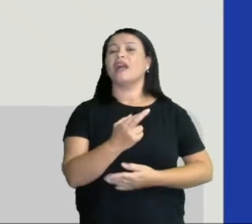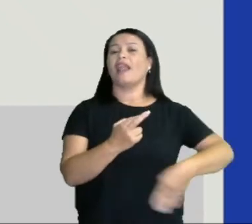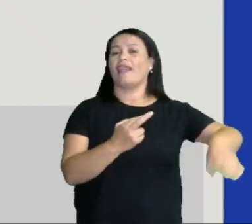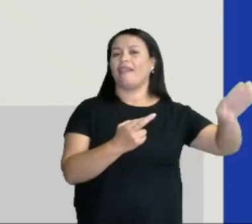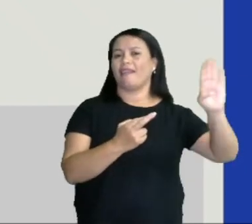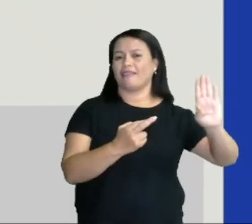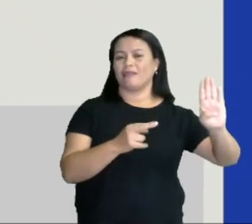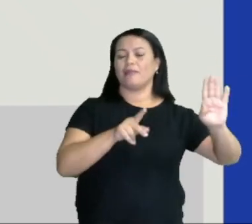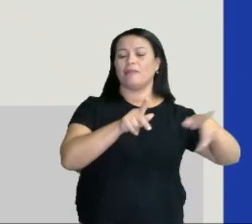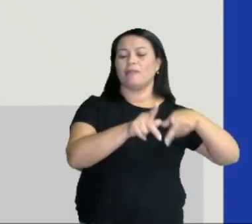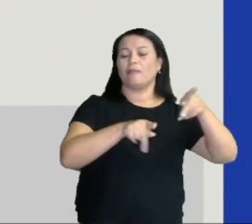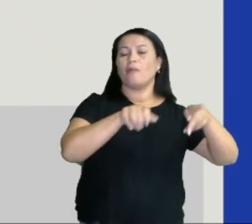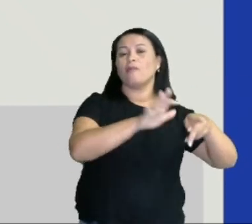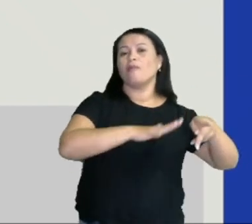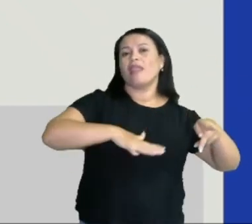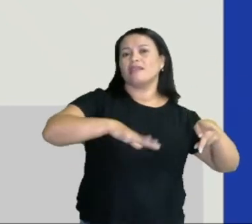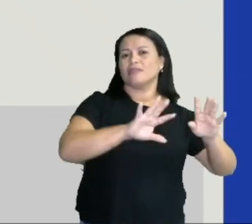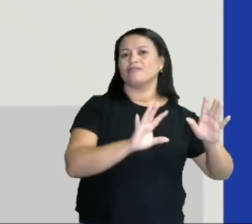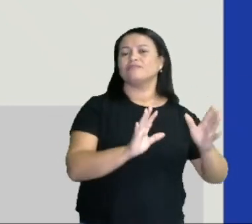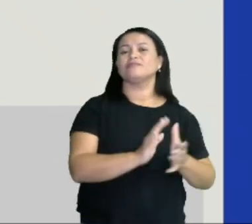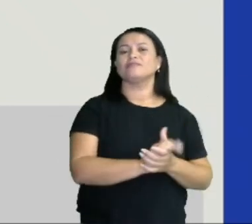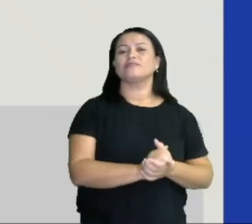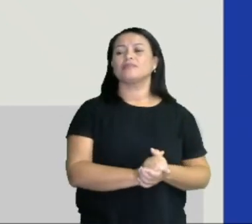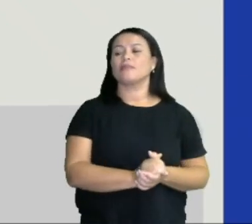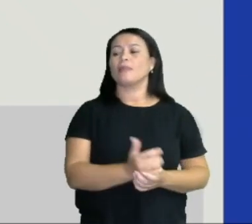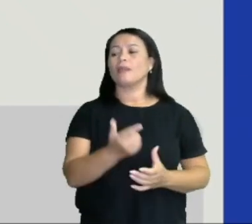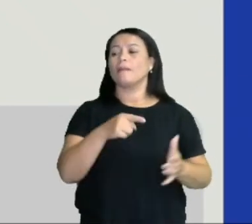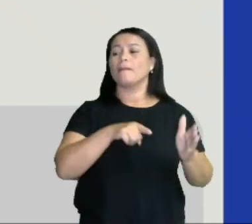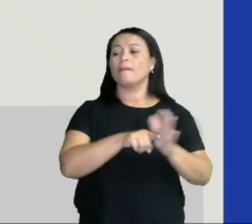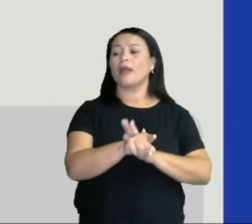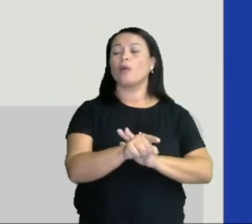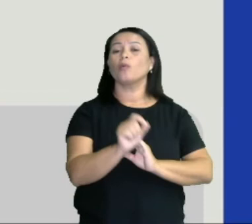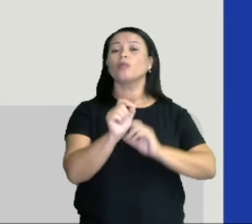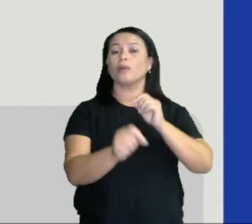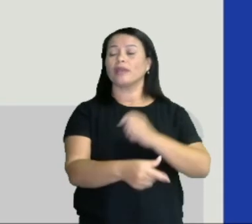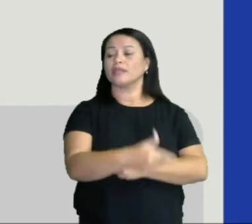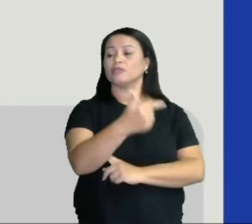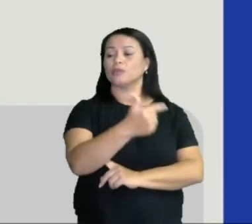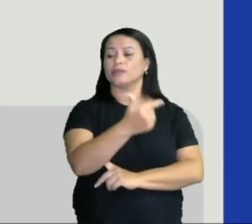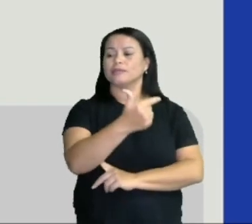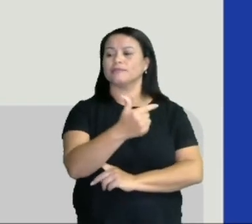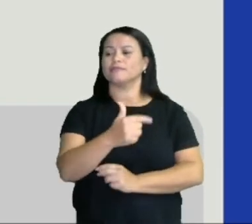população. Muito bem. Na próxima questão, veremos o seguinte.